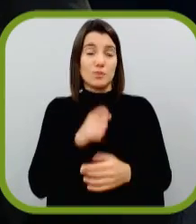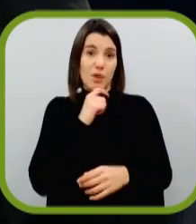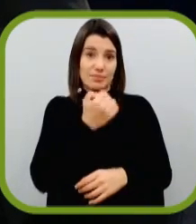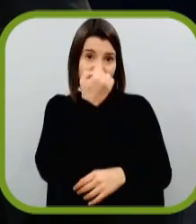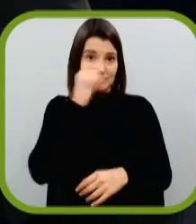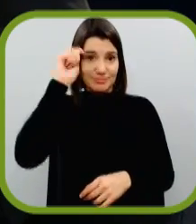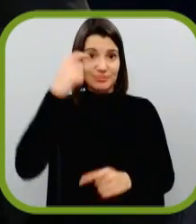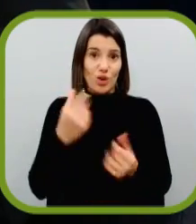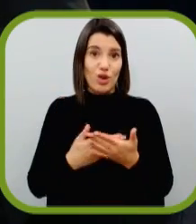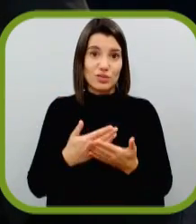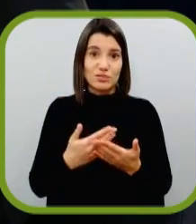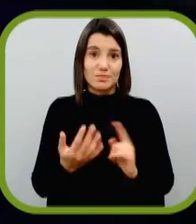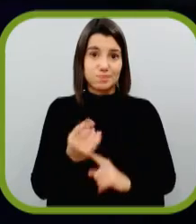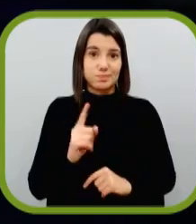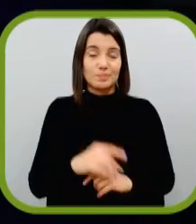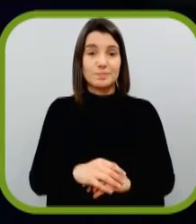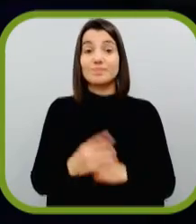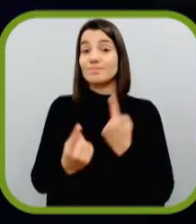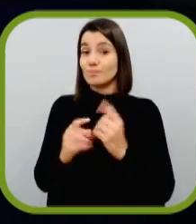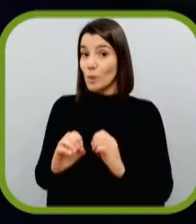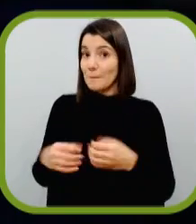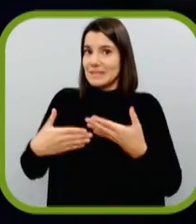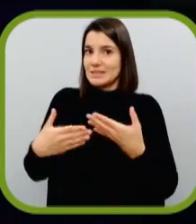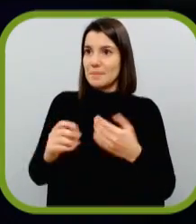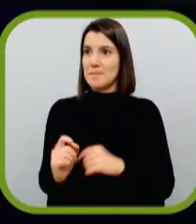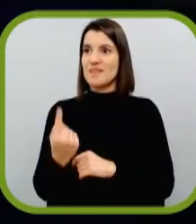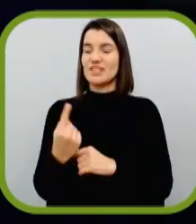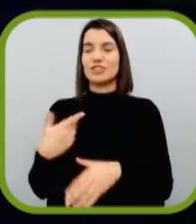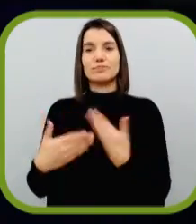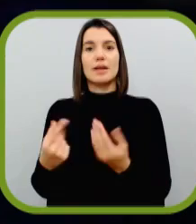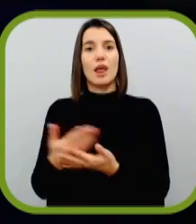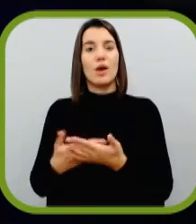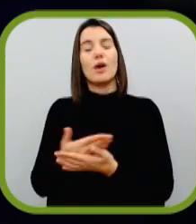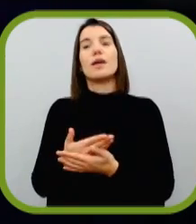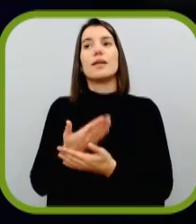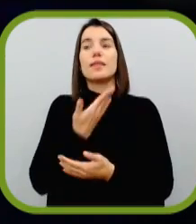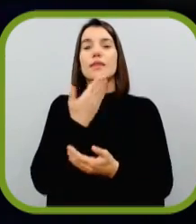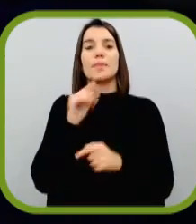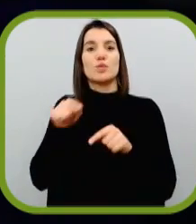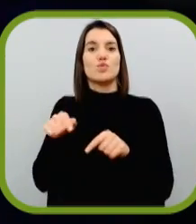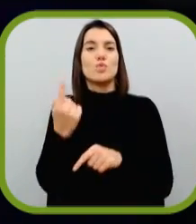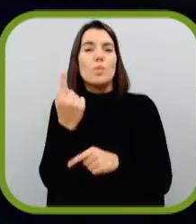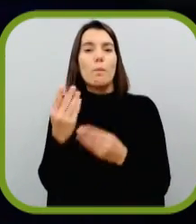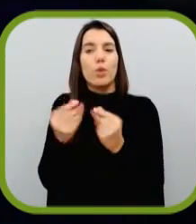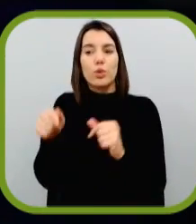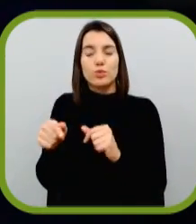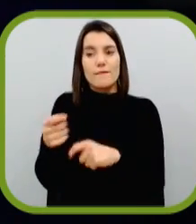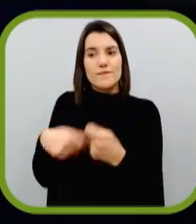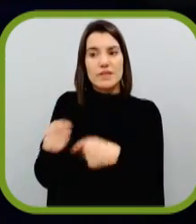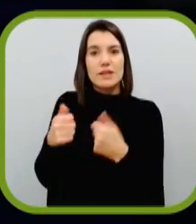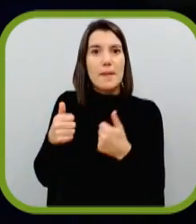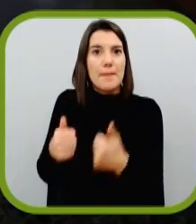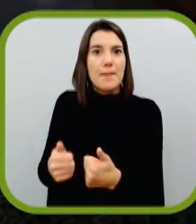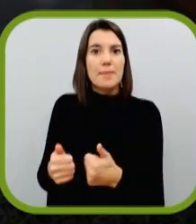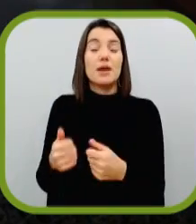negócio pode ser comprometido. Muitas das vezes no início, no seu lançamento, estão muito dependentes daquele produto, do sucesso